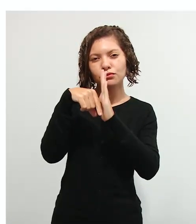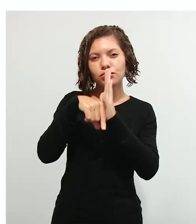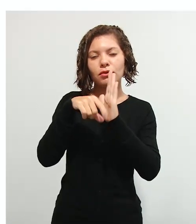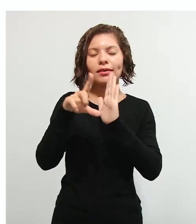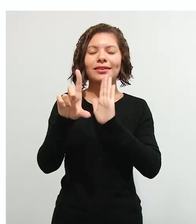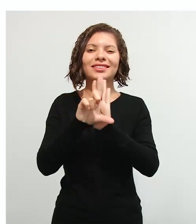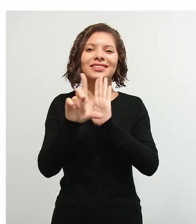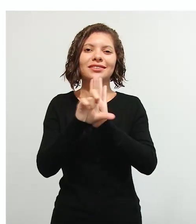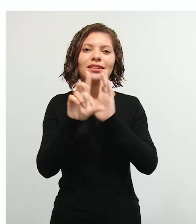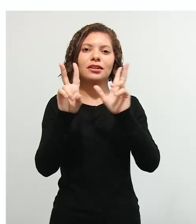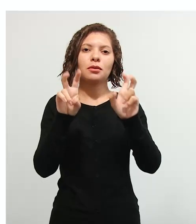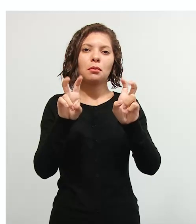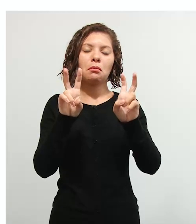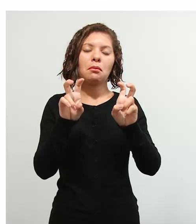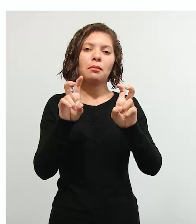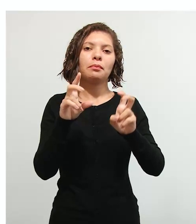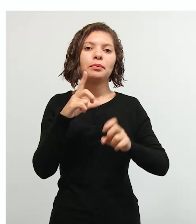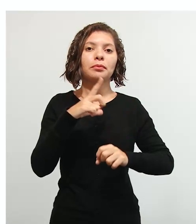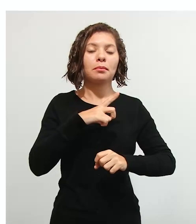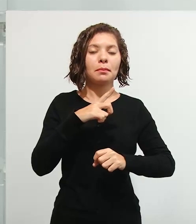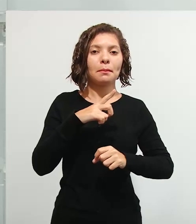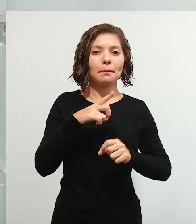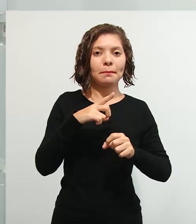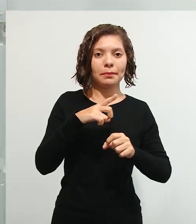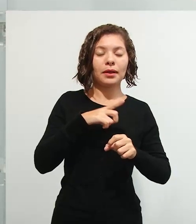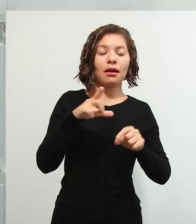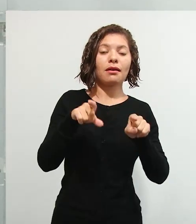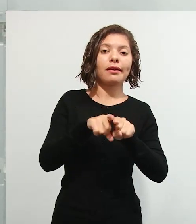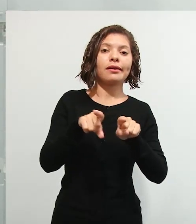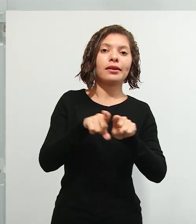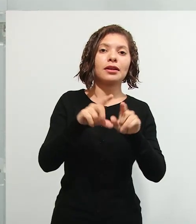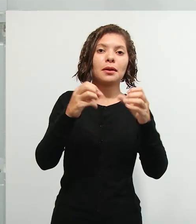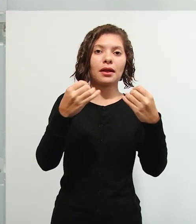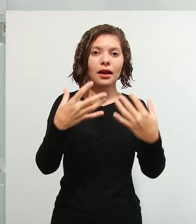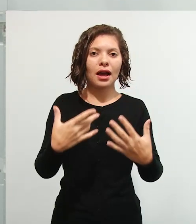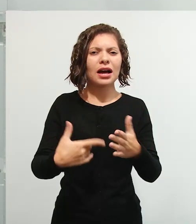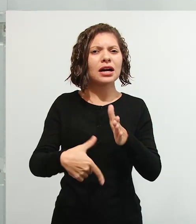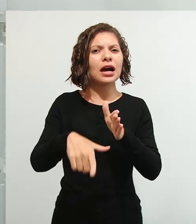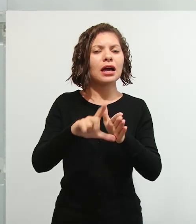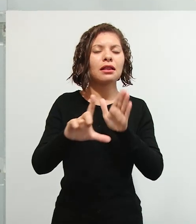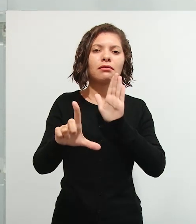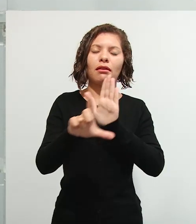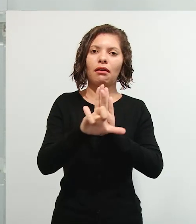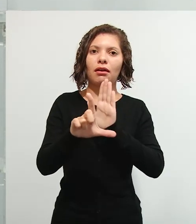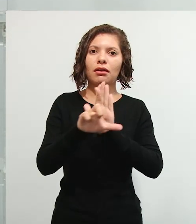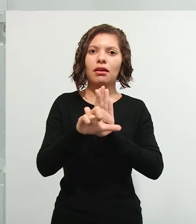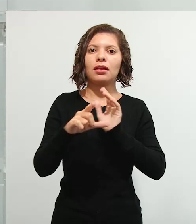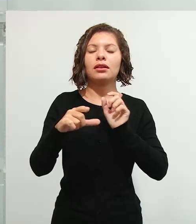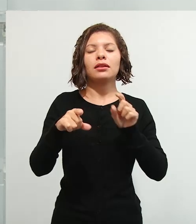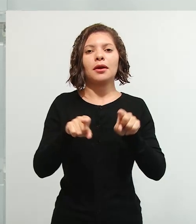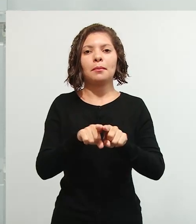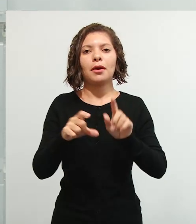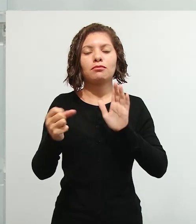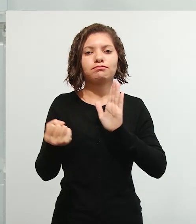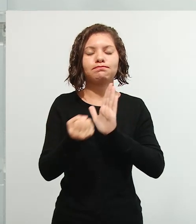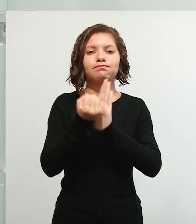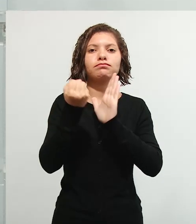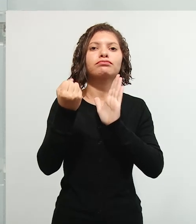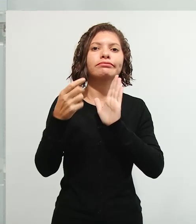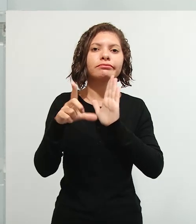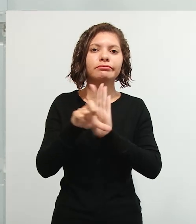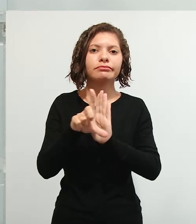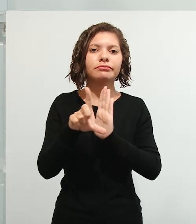mais adiante sobre essa lei, e vou falar dos antecedentes desta lei, vou falar dos marcos legais, né,